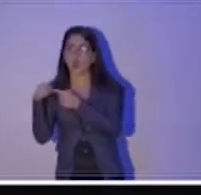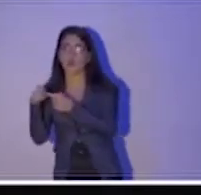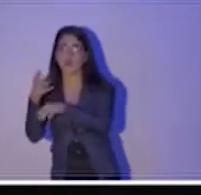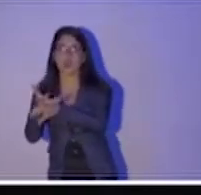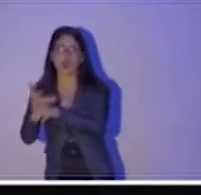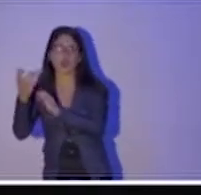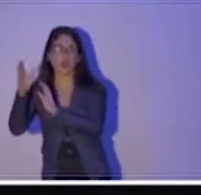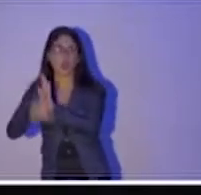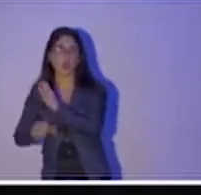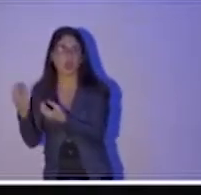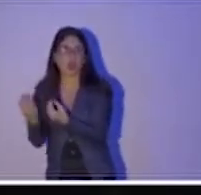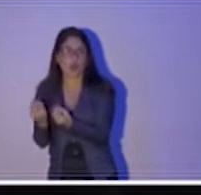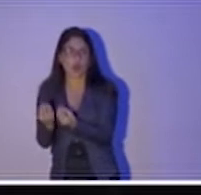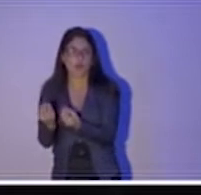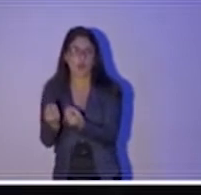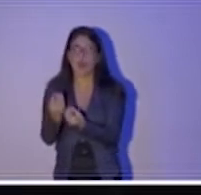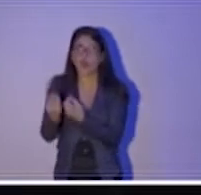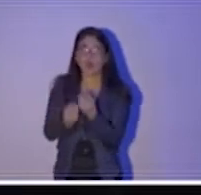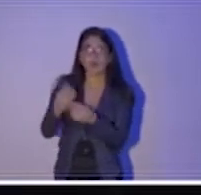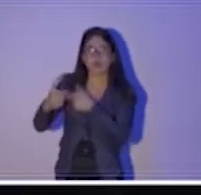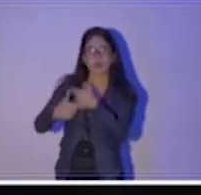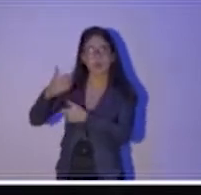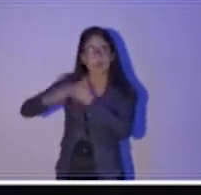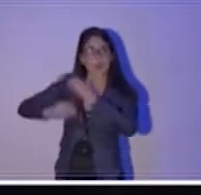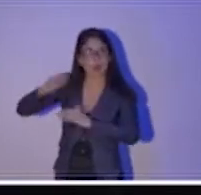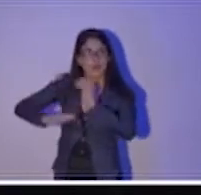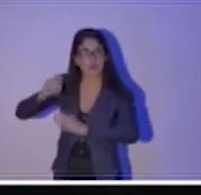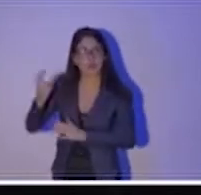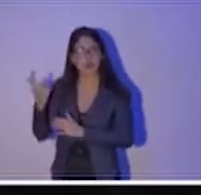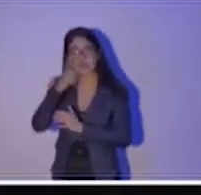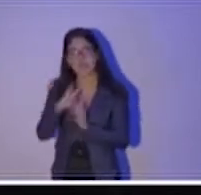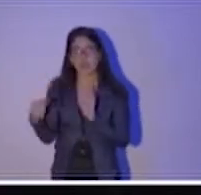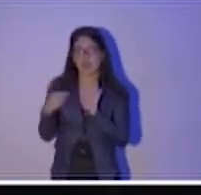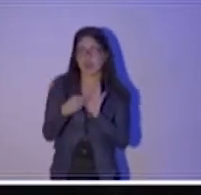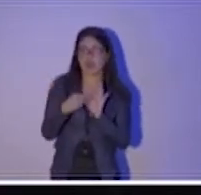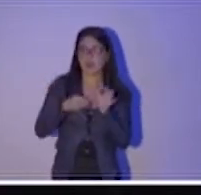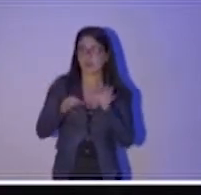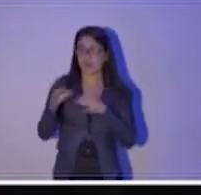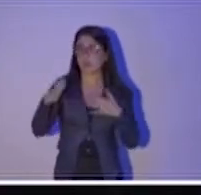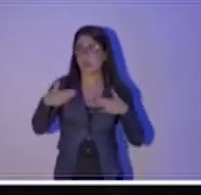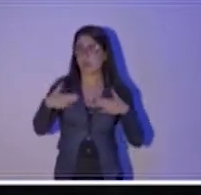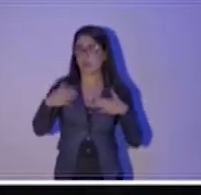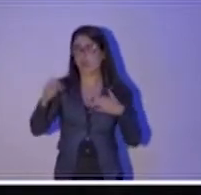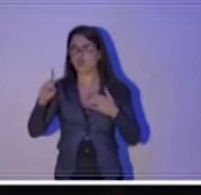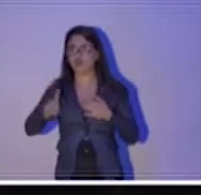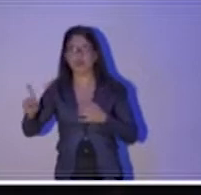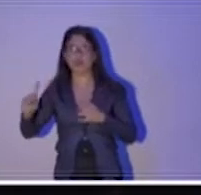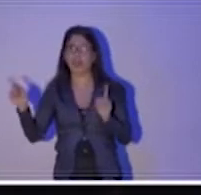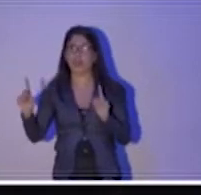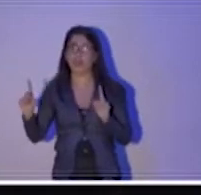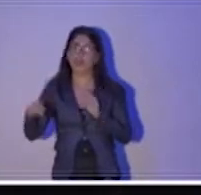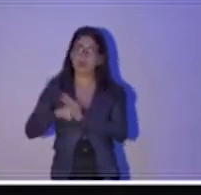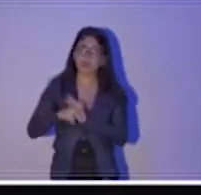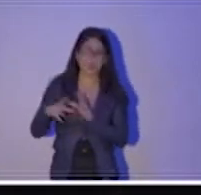que todos se apropriem desse currículo e o projeto não seja meu do gestor, mas seja de todo o time? Na hora que eu